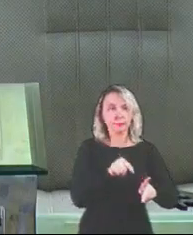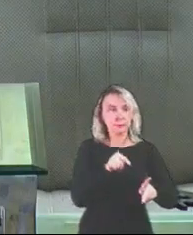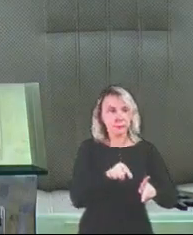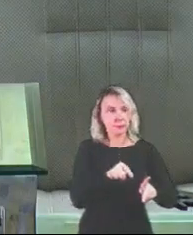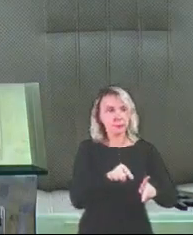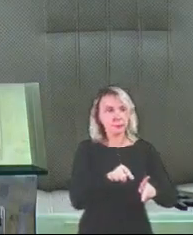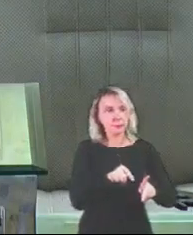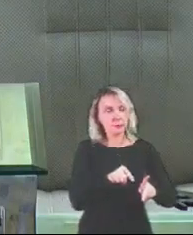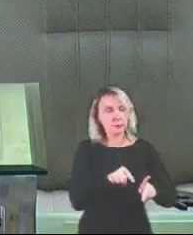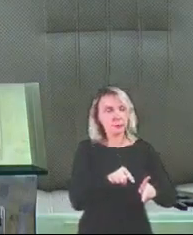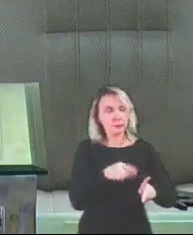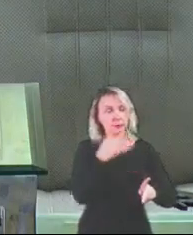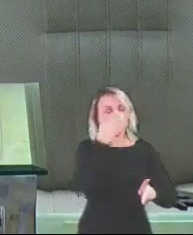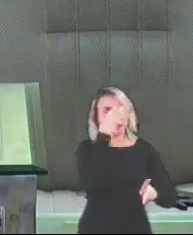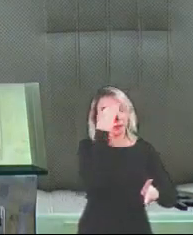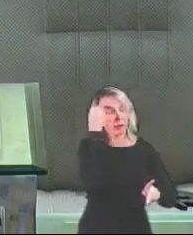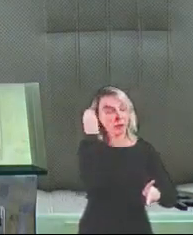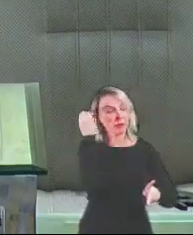esquece de Deus.